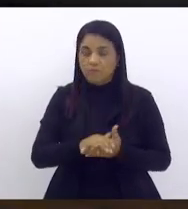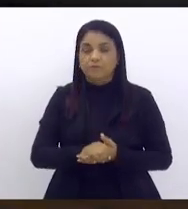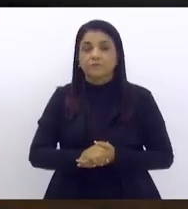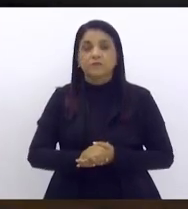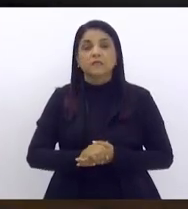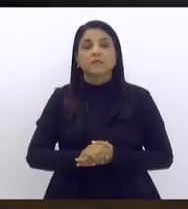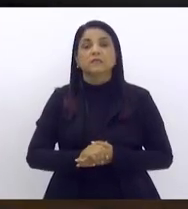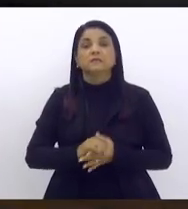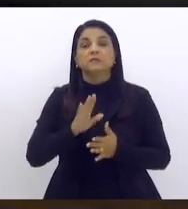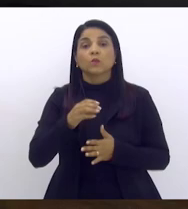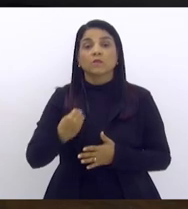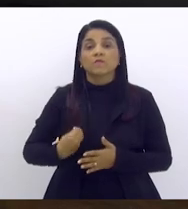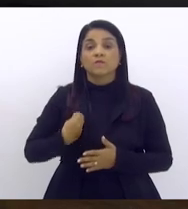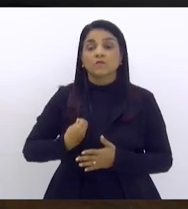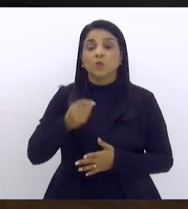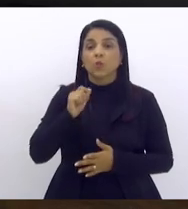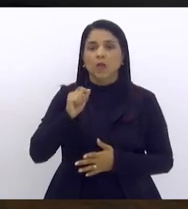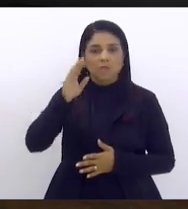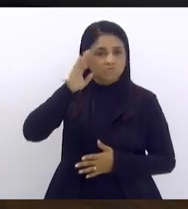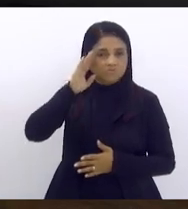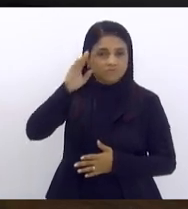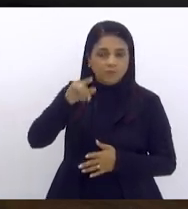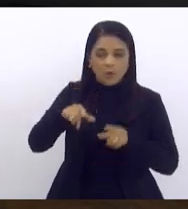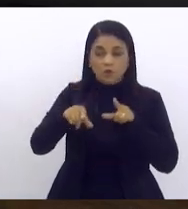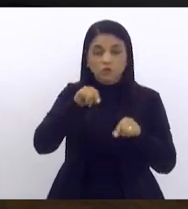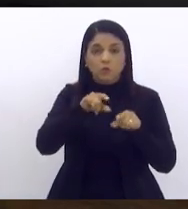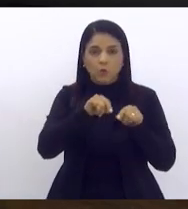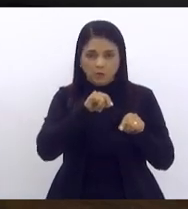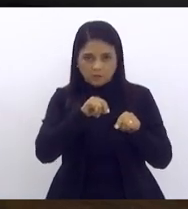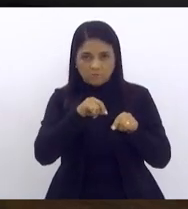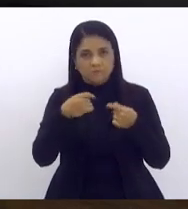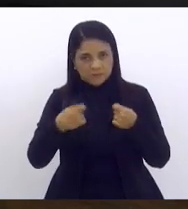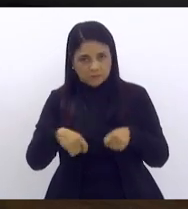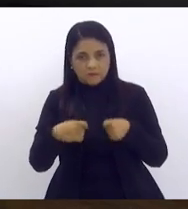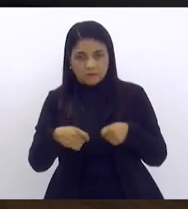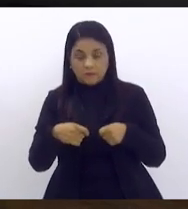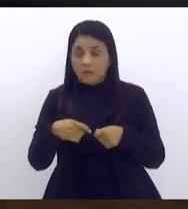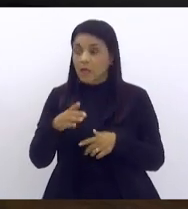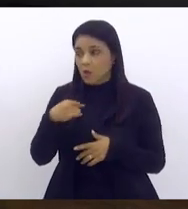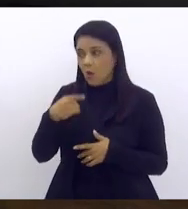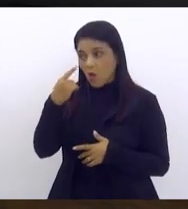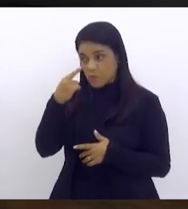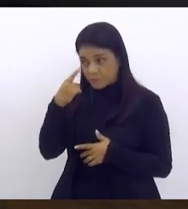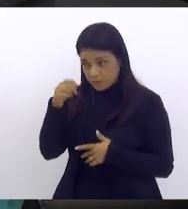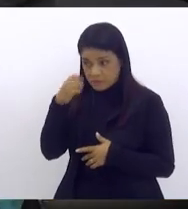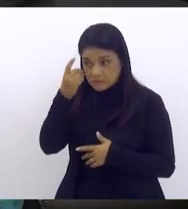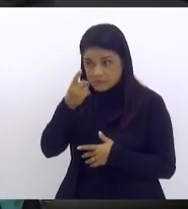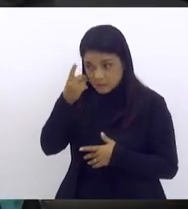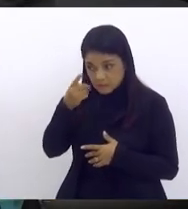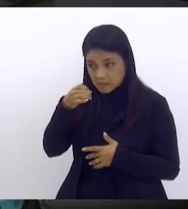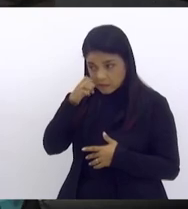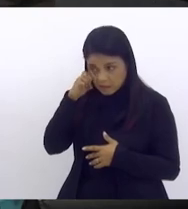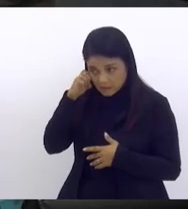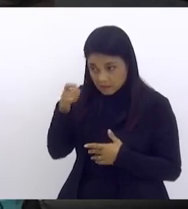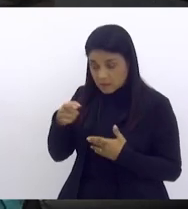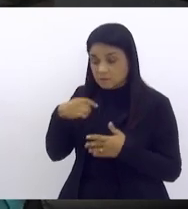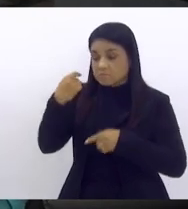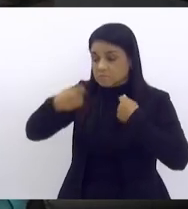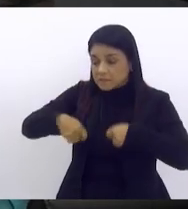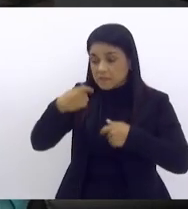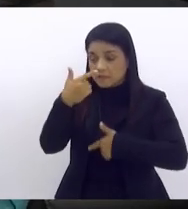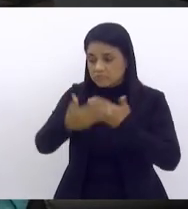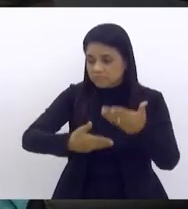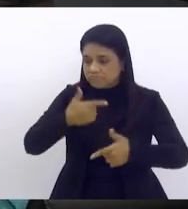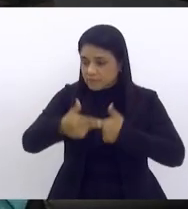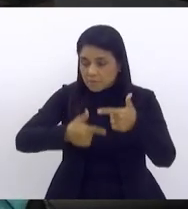vida é uma questão de prioridade. E eu vi muito aqui, Élica, porque eu acho que nós vamos trabalhar junto nisso. Porque é o seguinte, eu tenho que ser